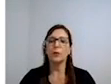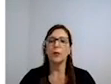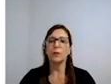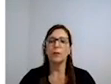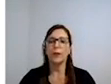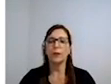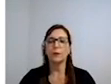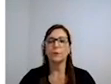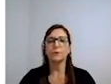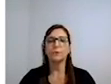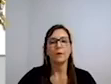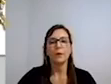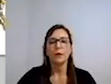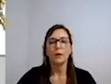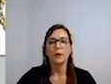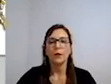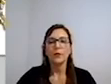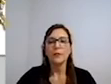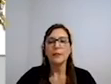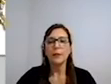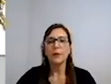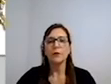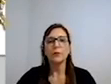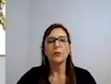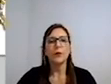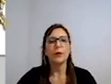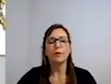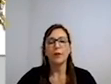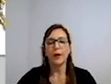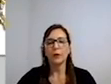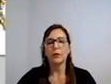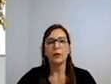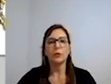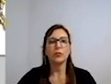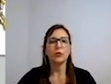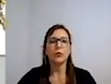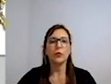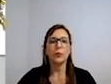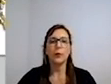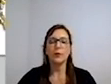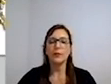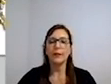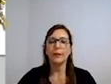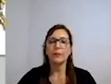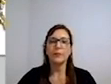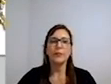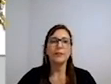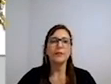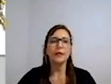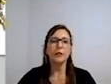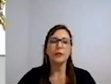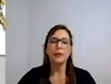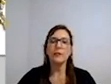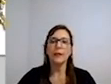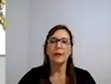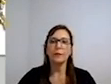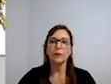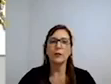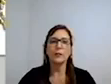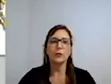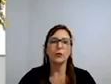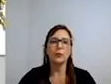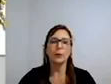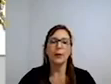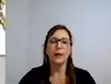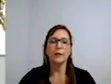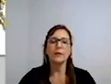nervoso periférico. O sistema nervoso periférico ele é constituído pelos nervos que saem do encéfalo, que